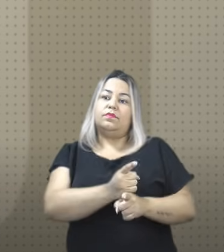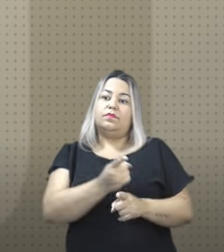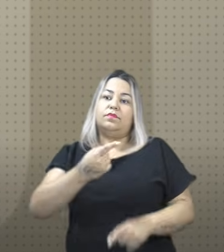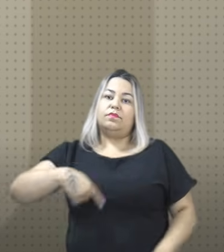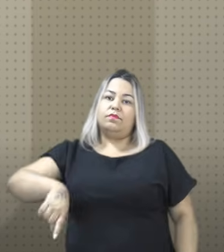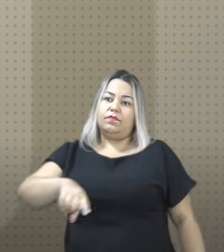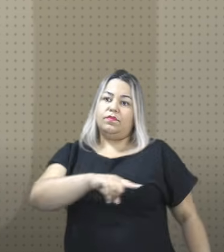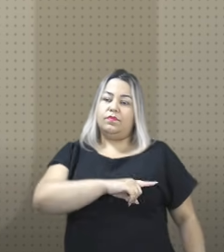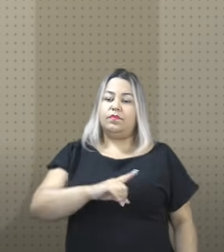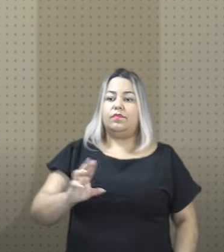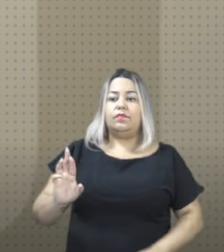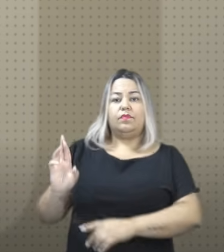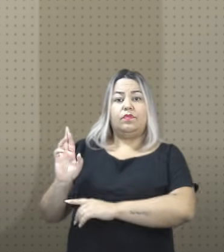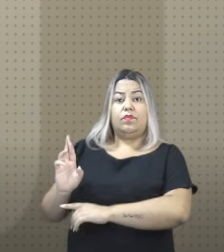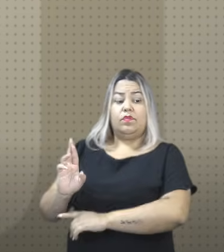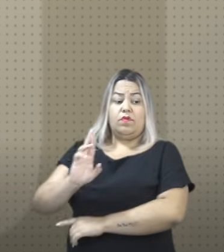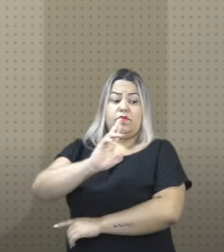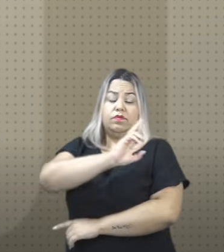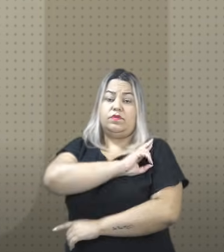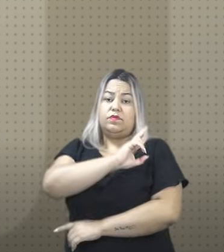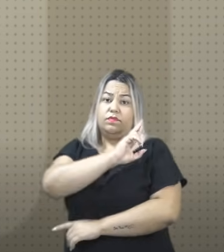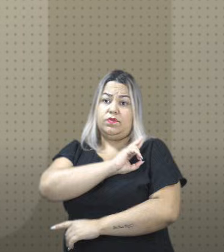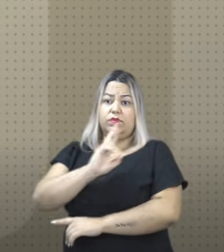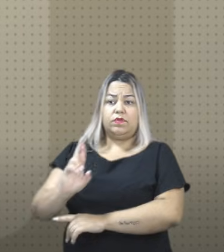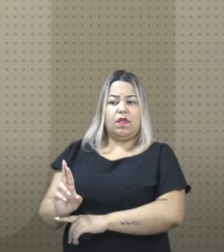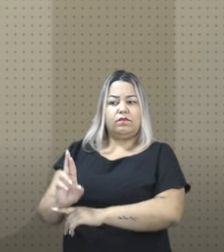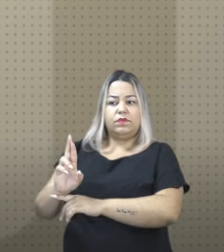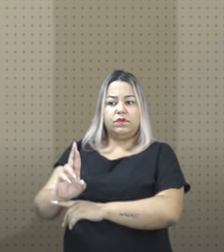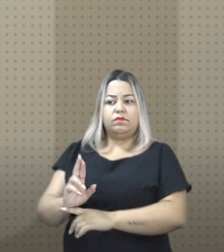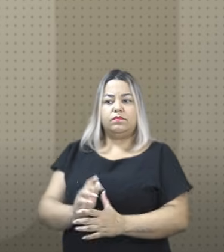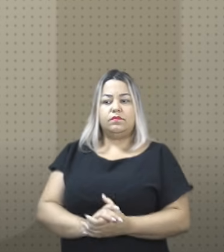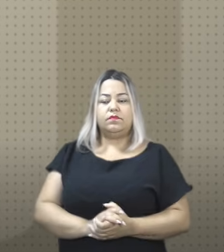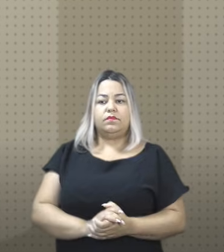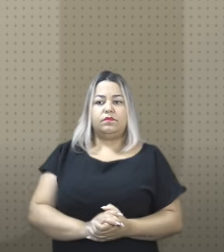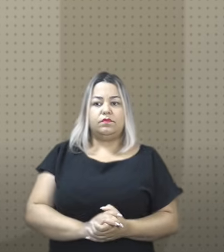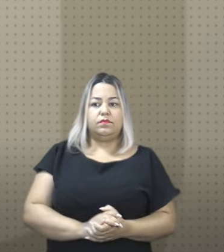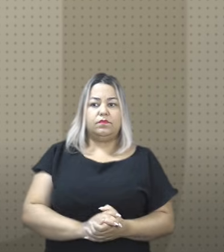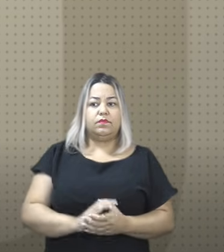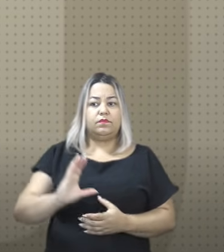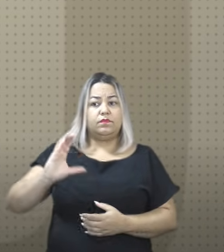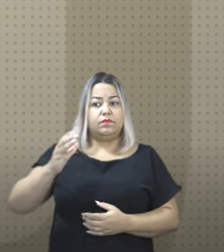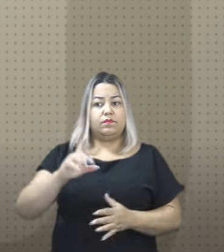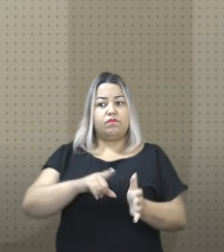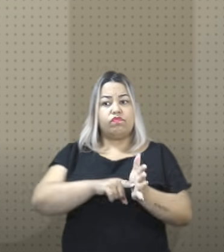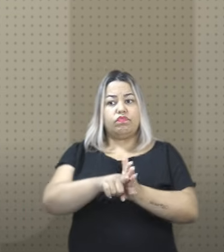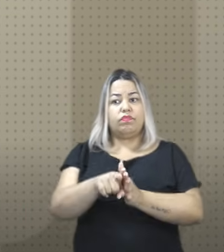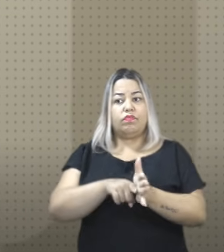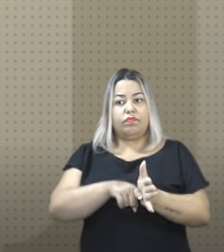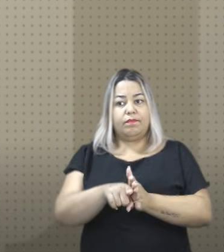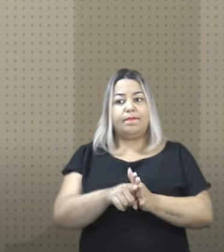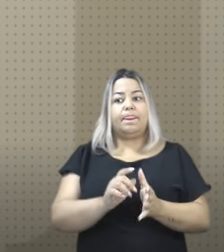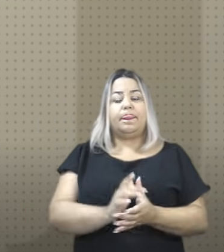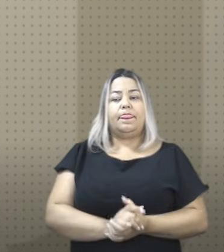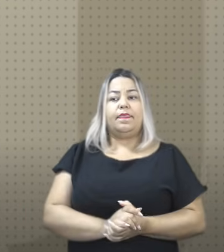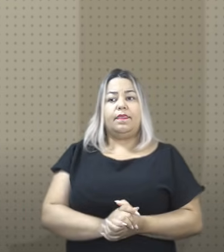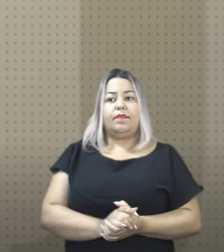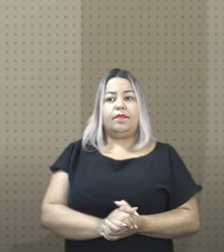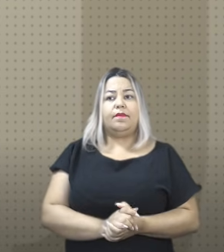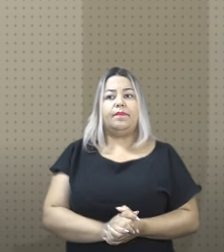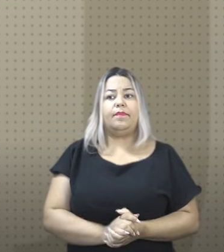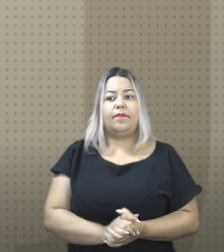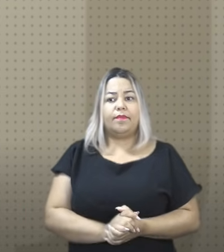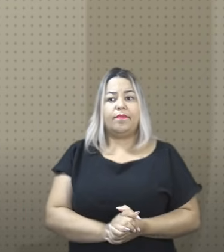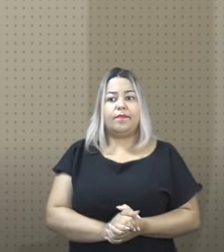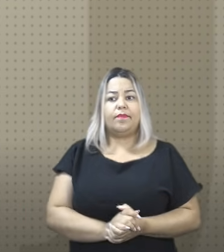nossos dirigentes, inclusive de cientistas, pesquisadores, mas